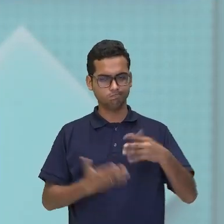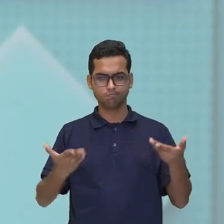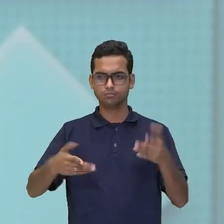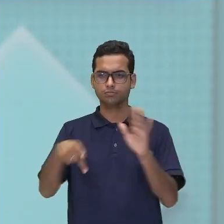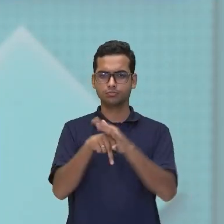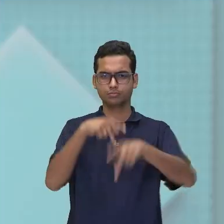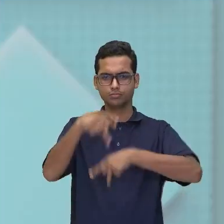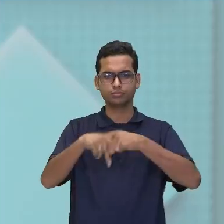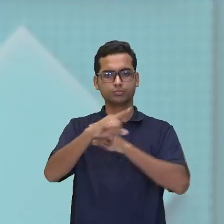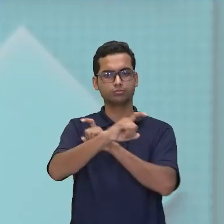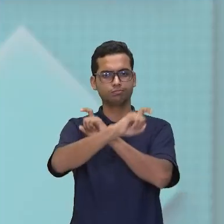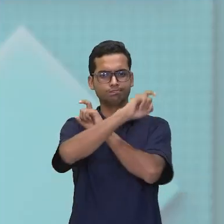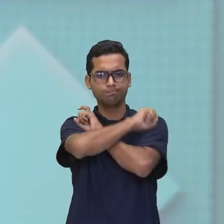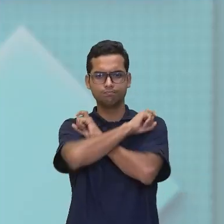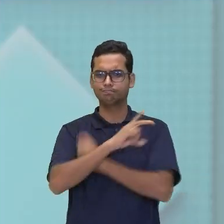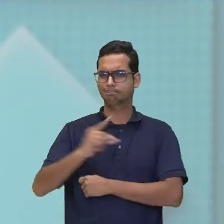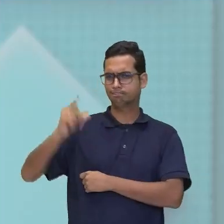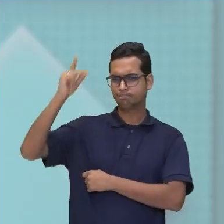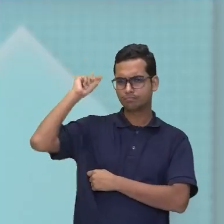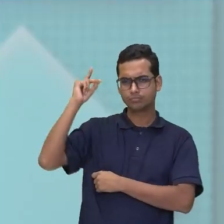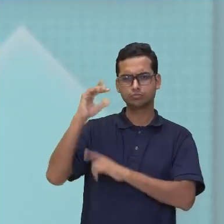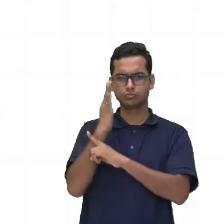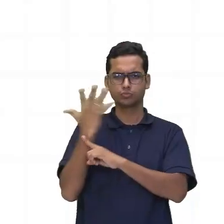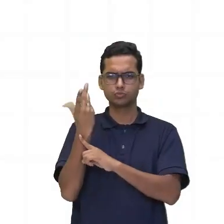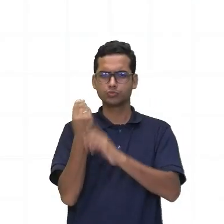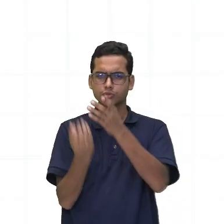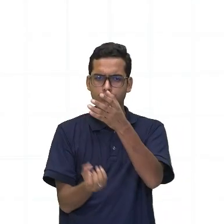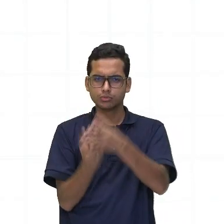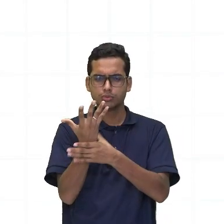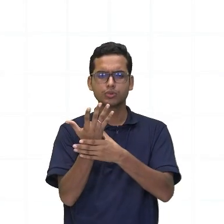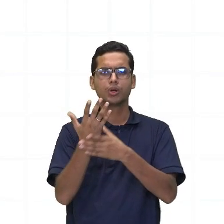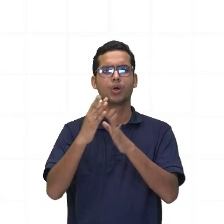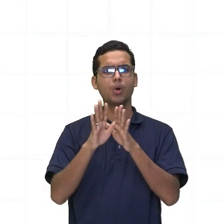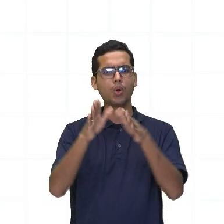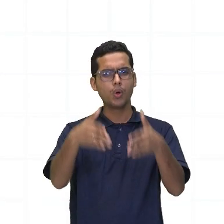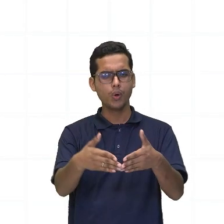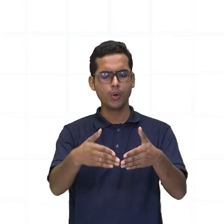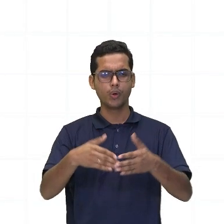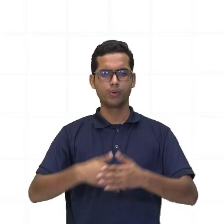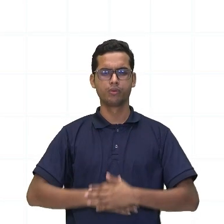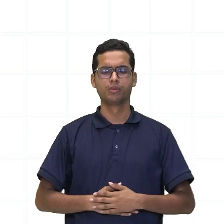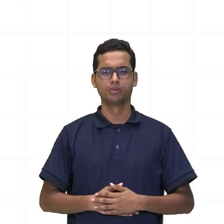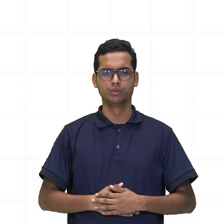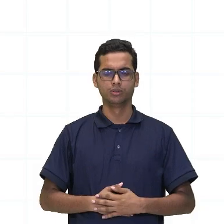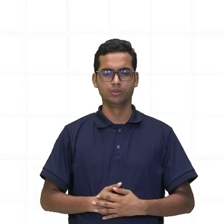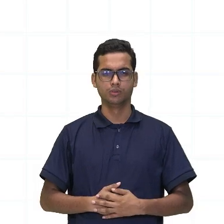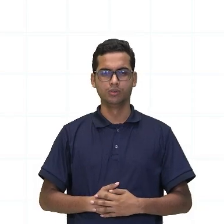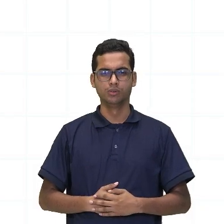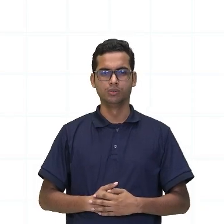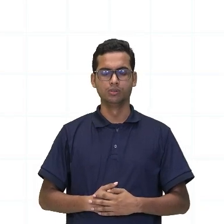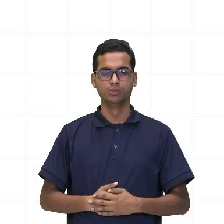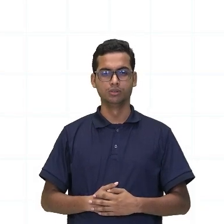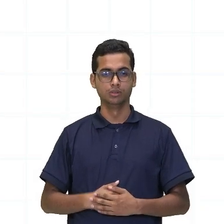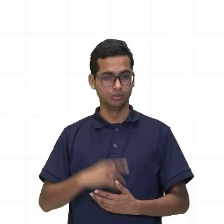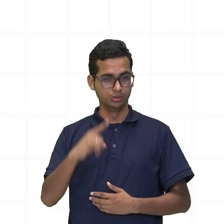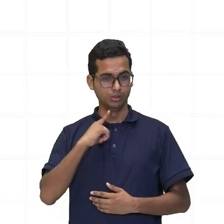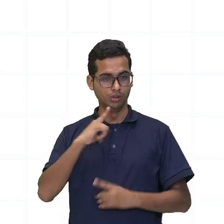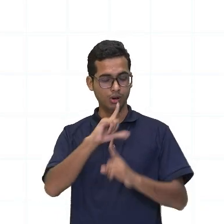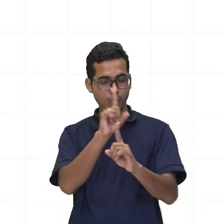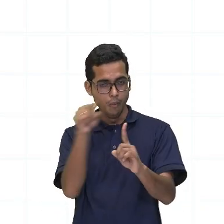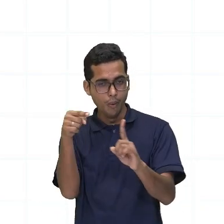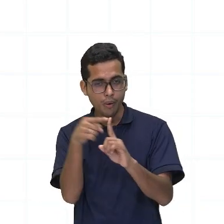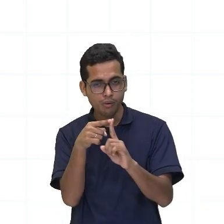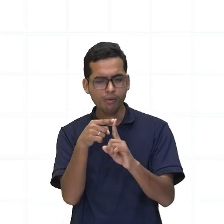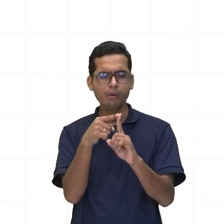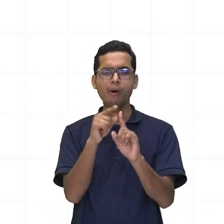egípcios antigos, a arte era produzida exclusivamente, certo? Com alguma finalidade. Assim, ela